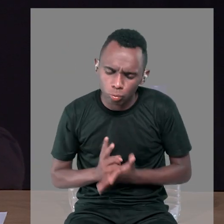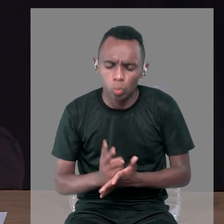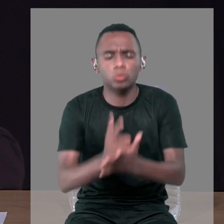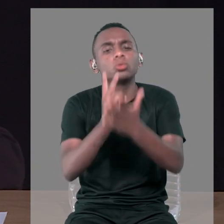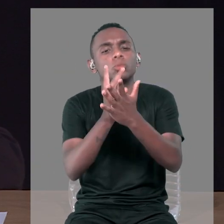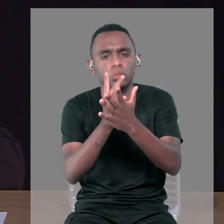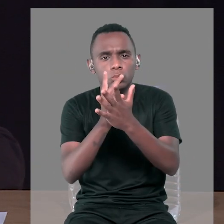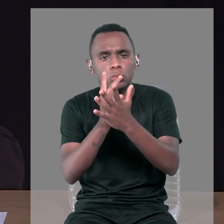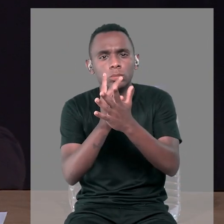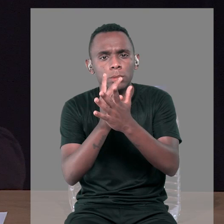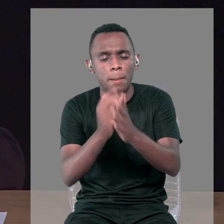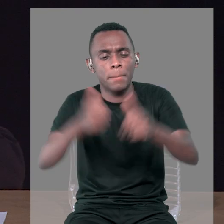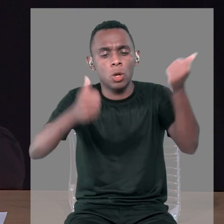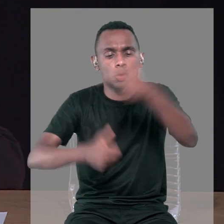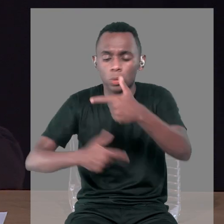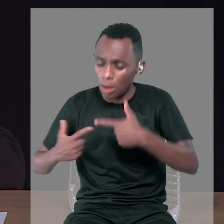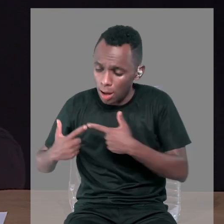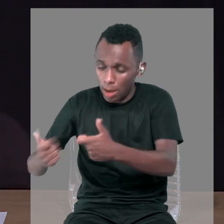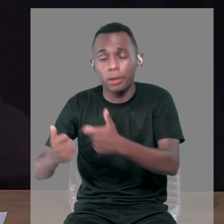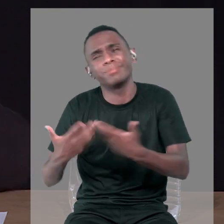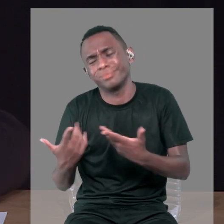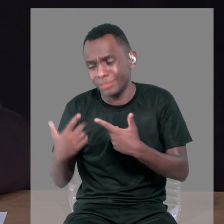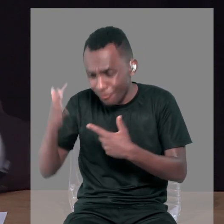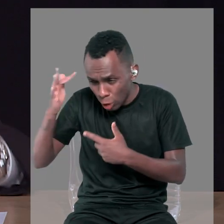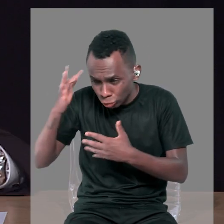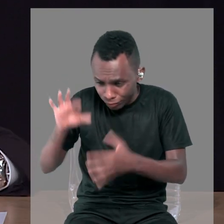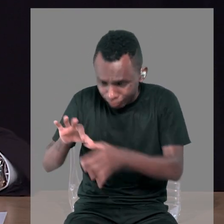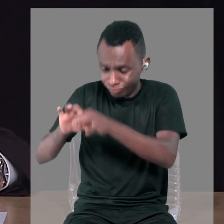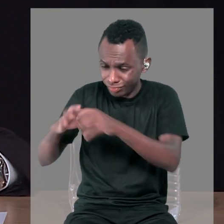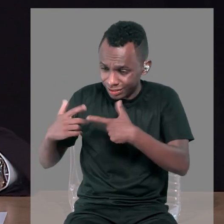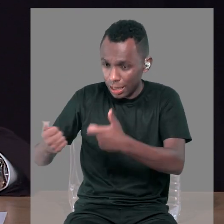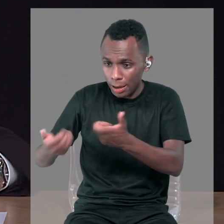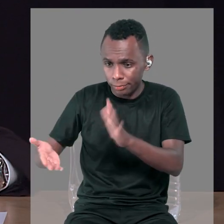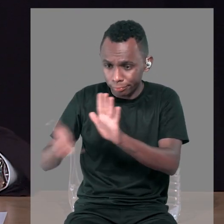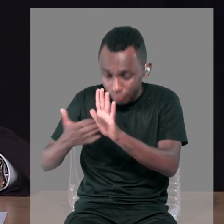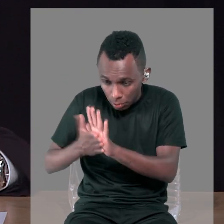guerra. Uma filosofia da guerra não é uma filosofia a favor da guerra.